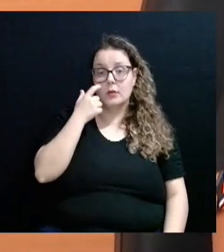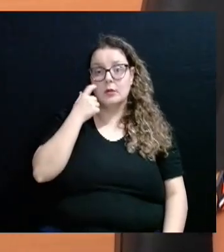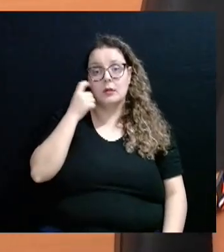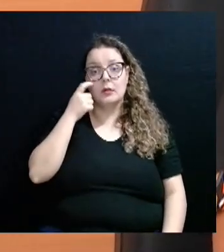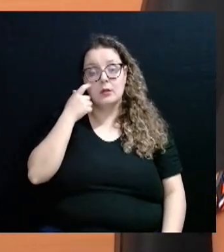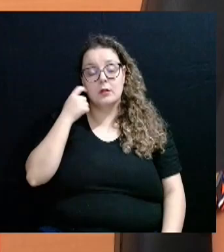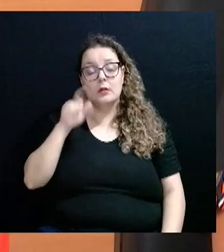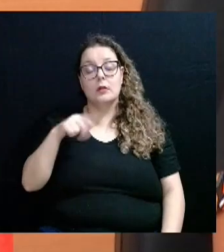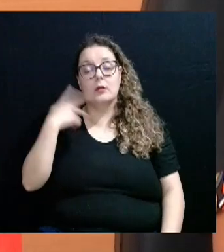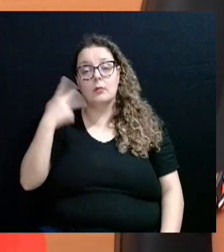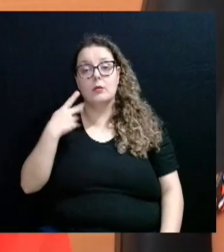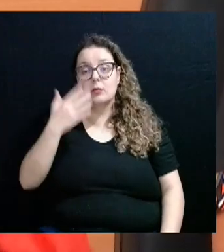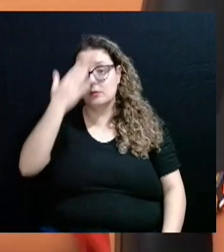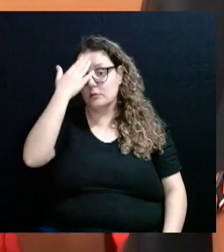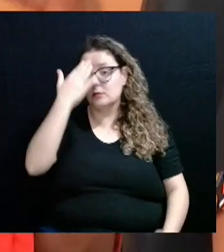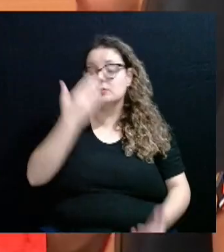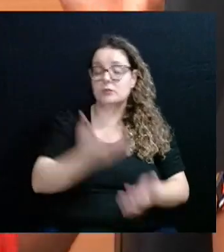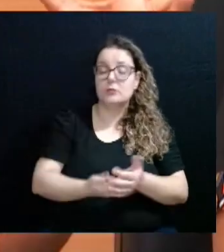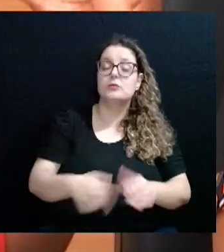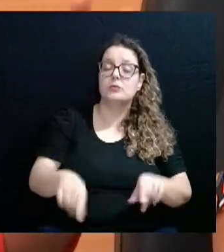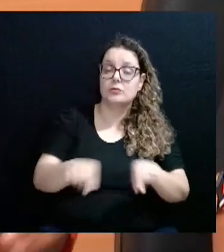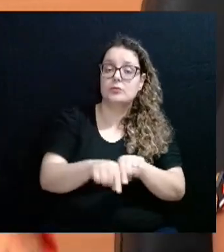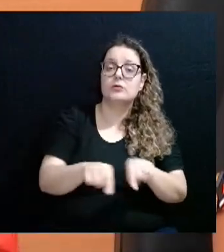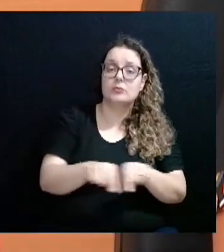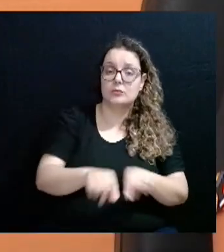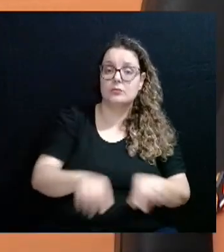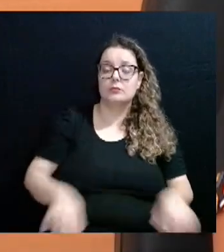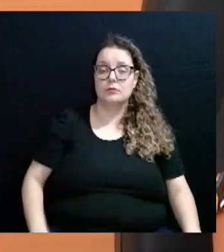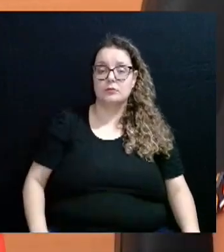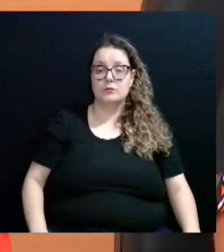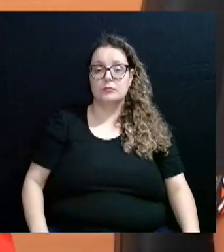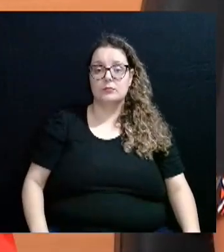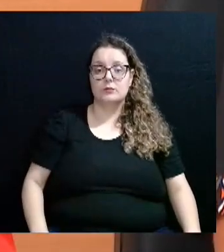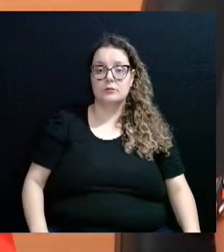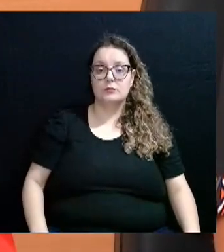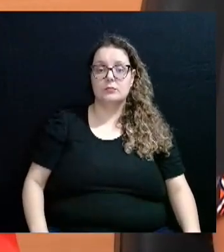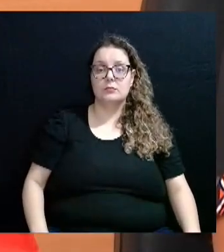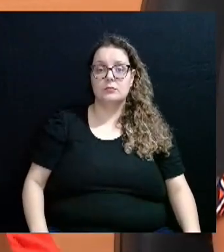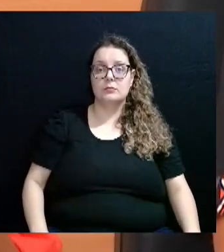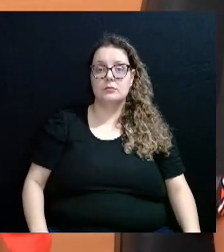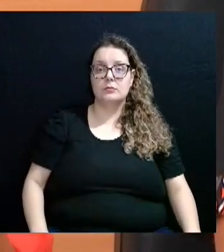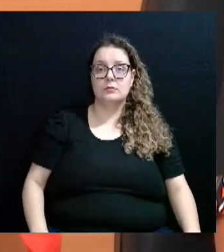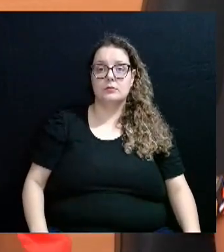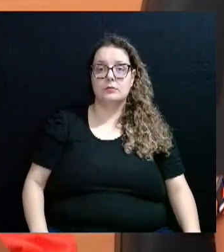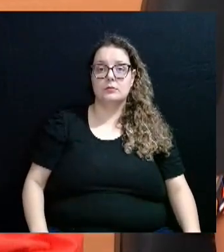acredita também que é... Uma chave no escudo